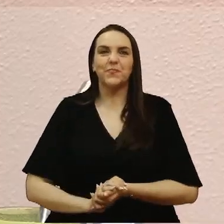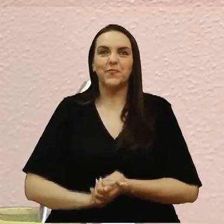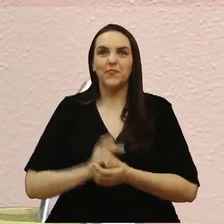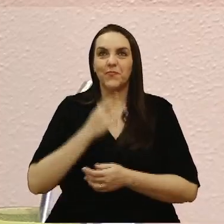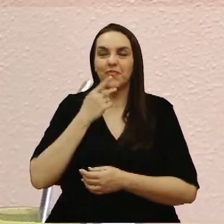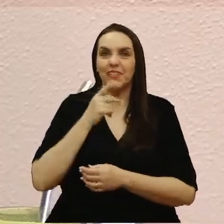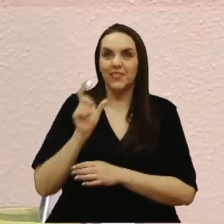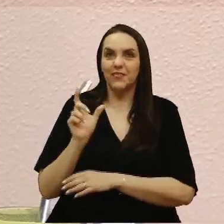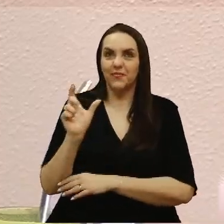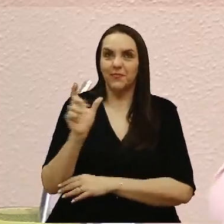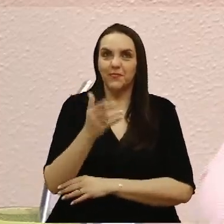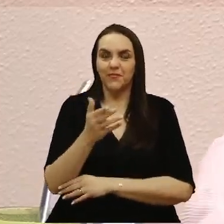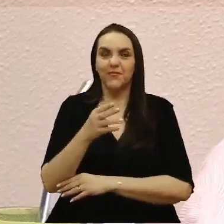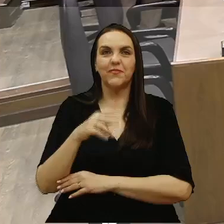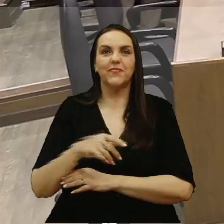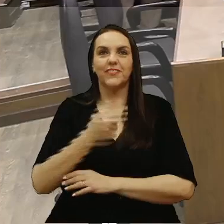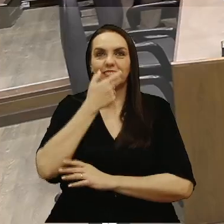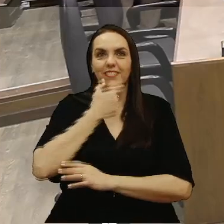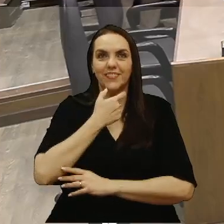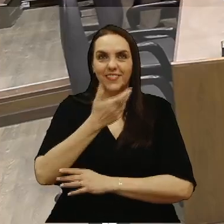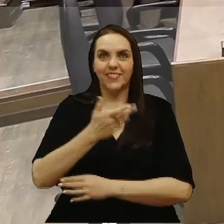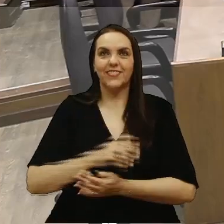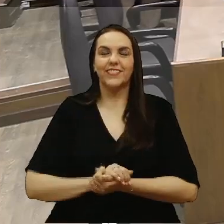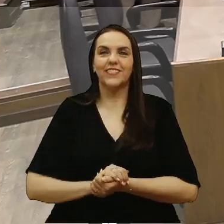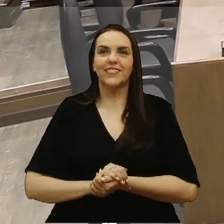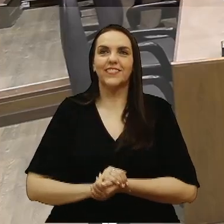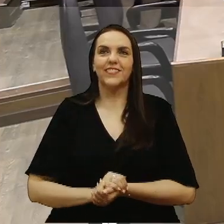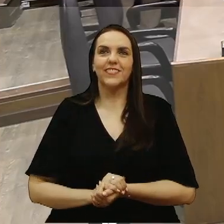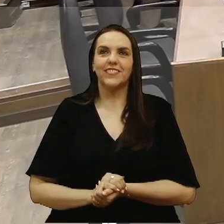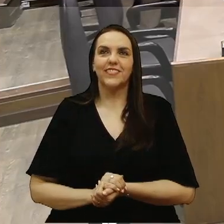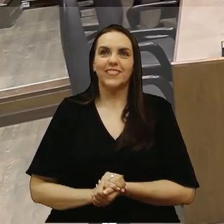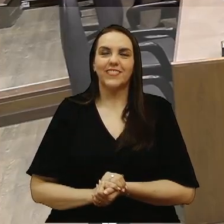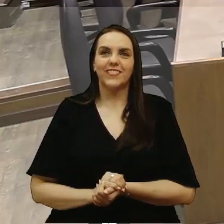palavra, vereador Cristiano Becker.